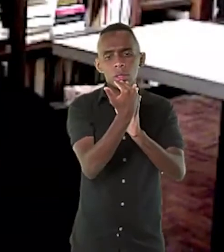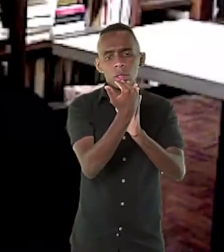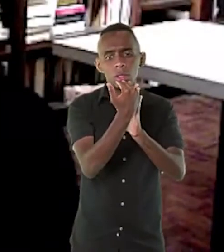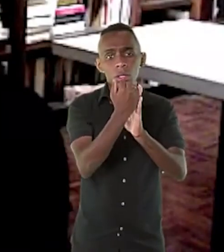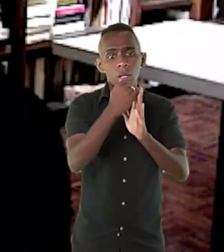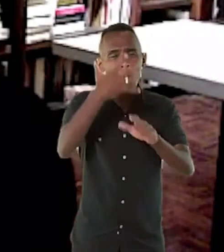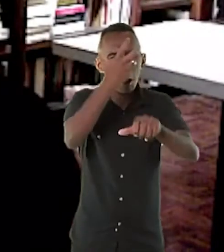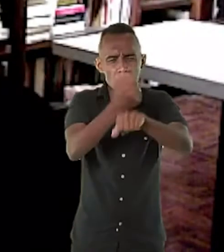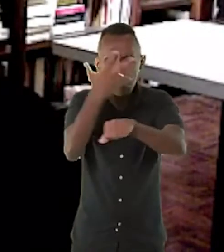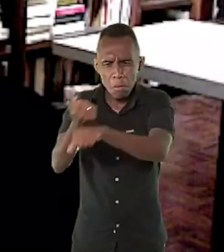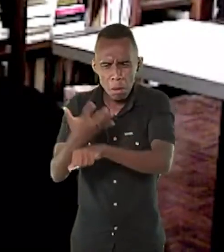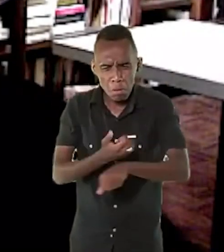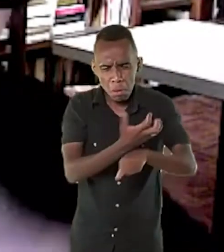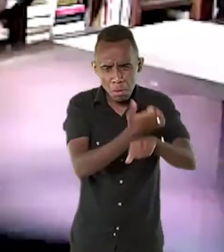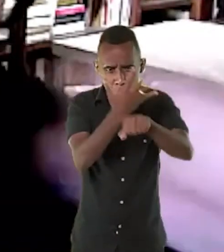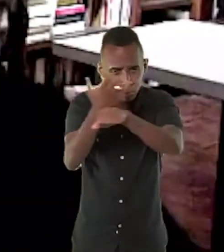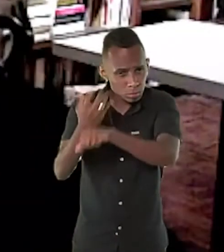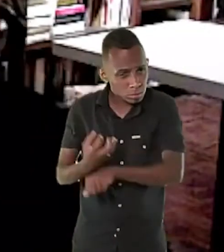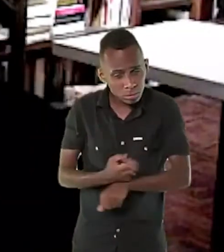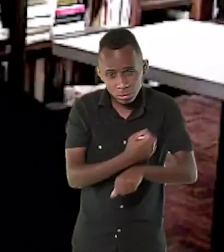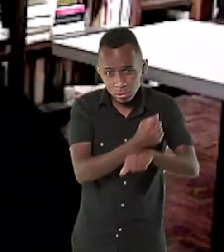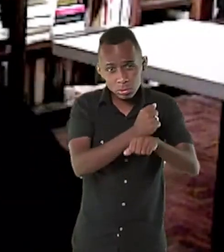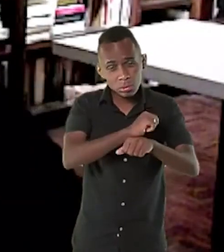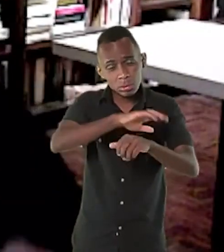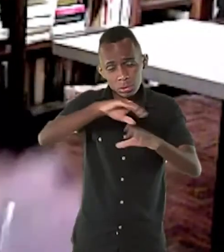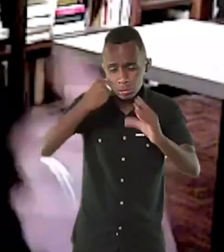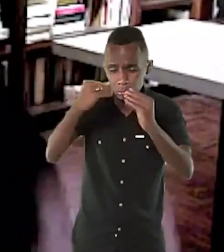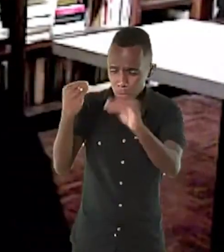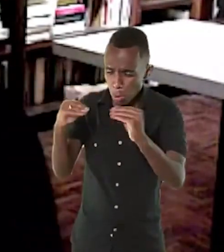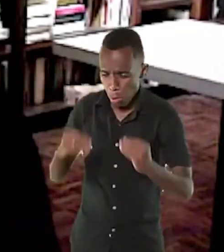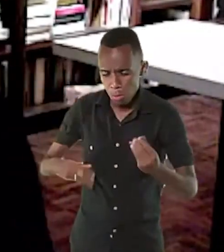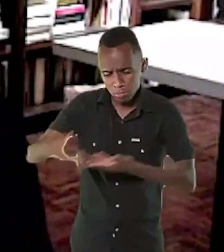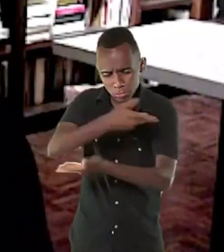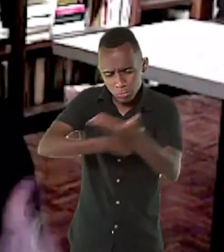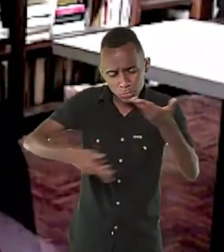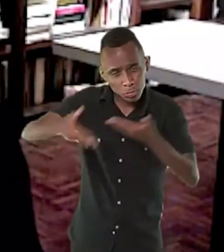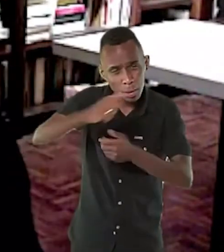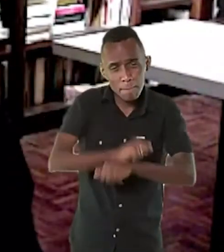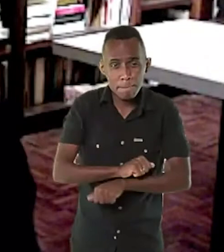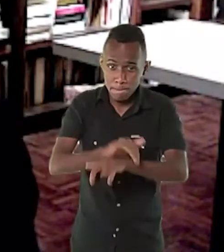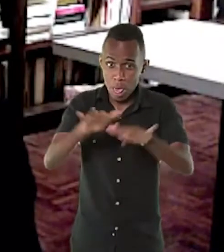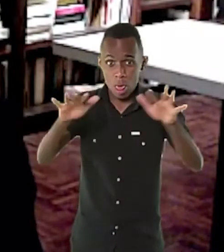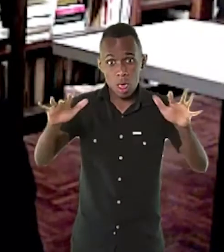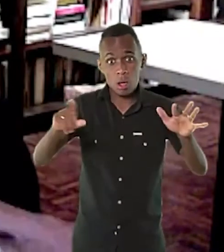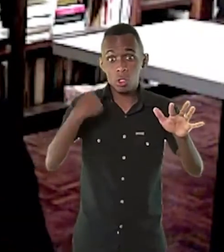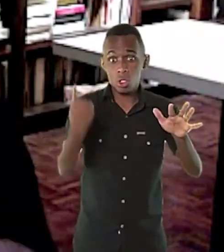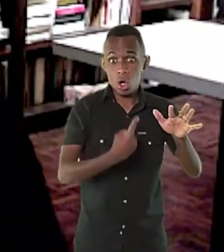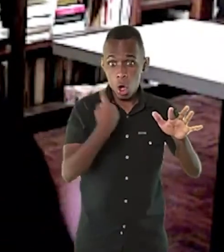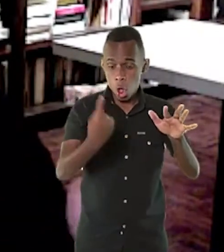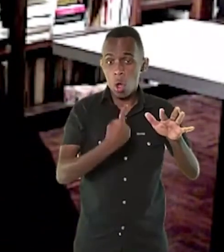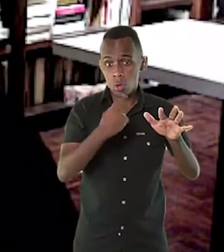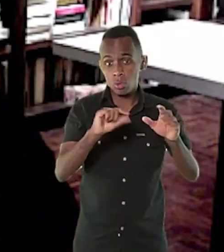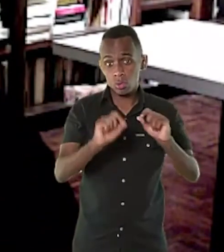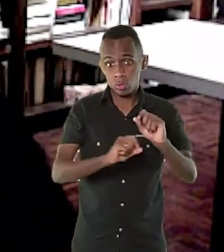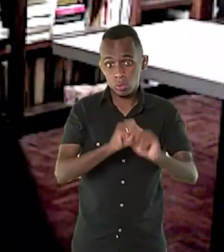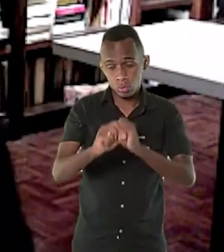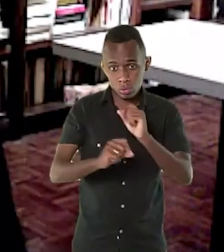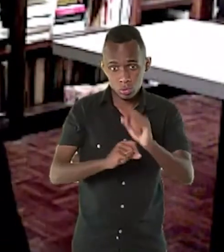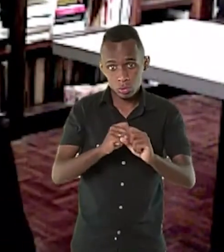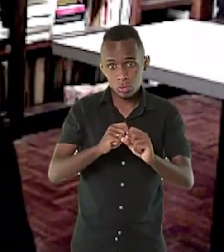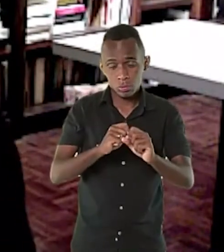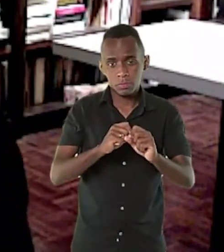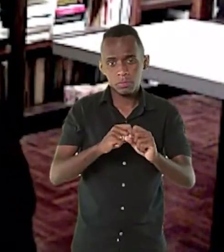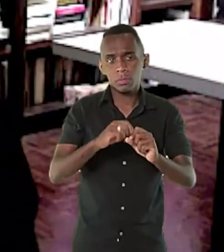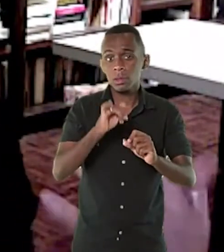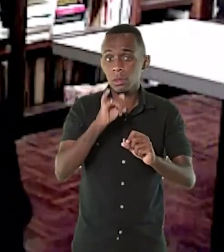downloadadas, requentadas e passadas em frente. Nós somos, somente nós, estou falando nós aqui, eu